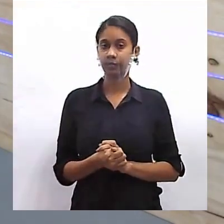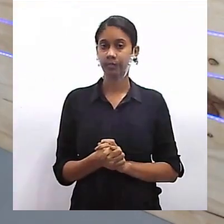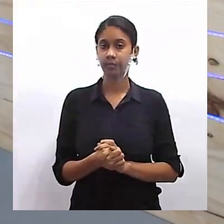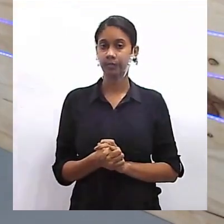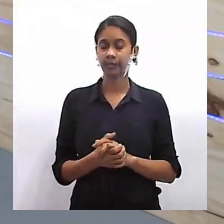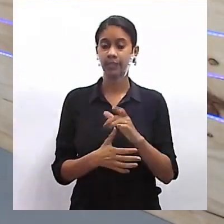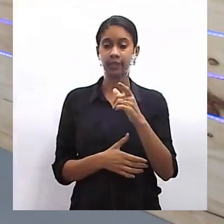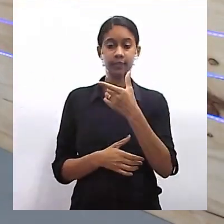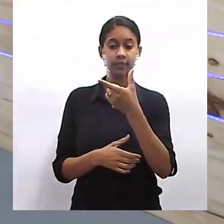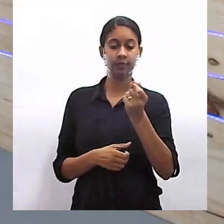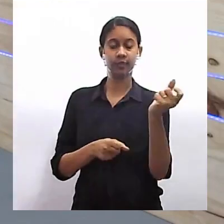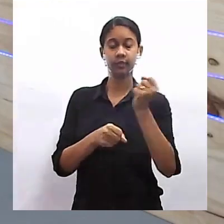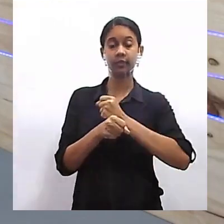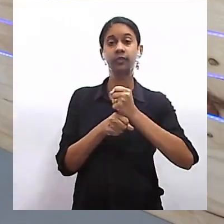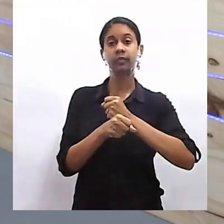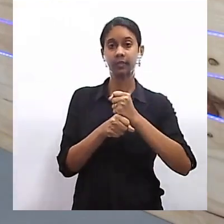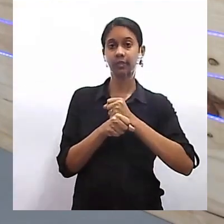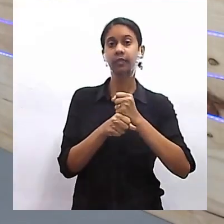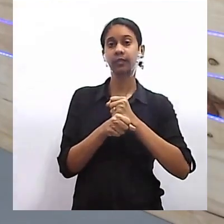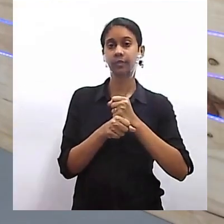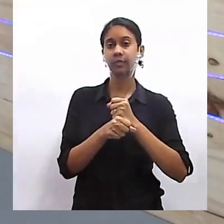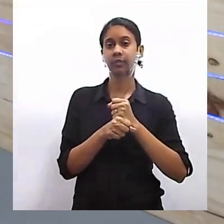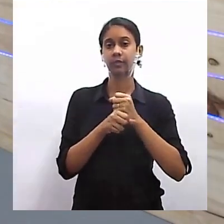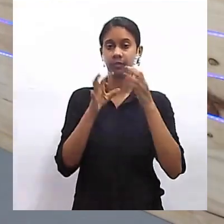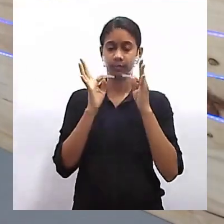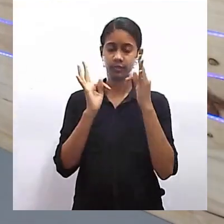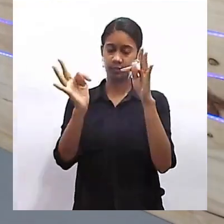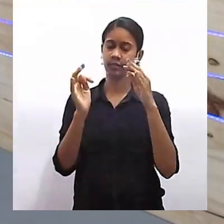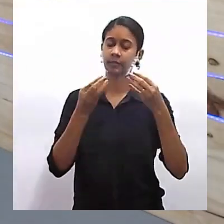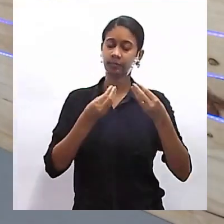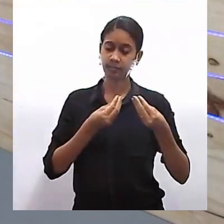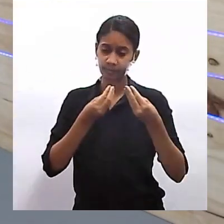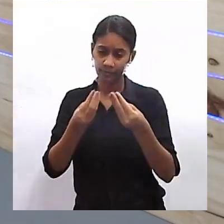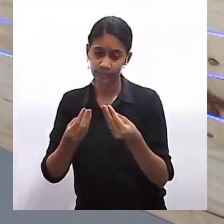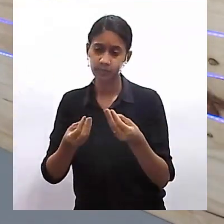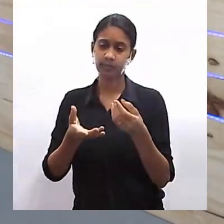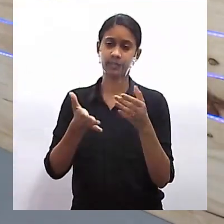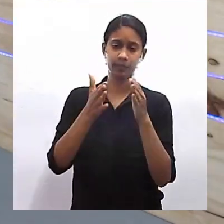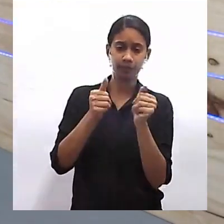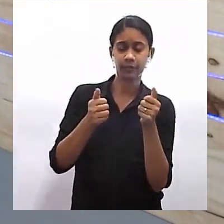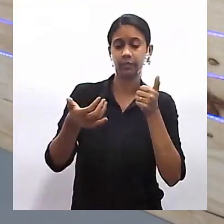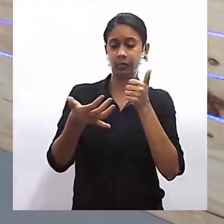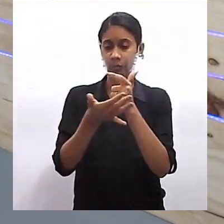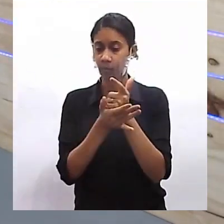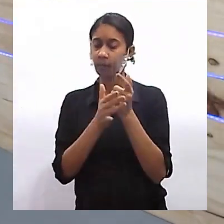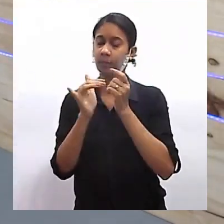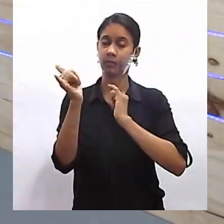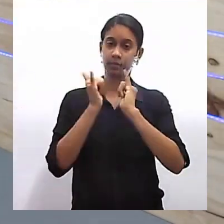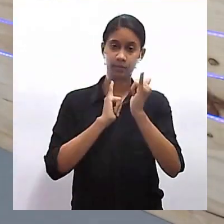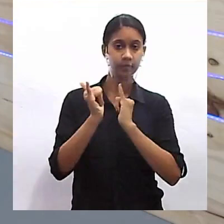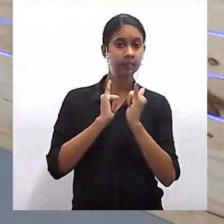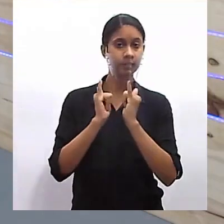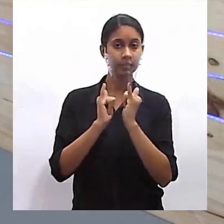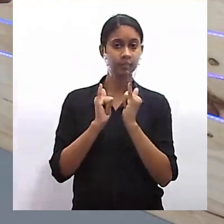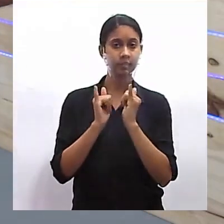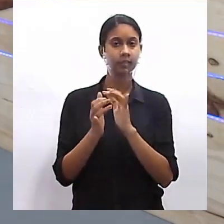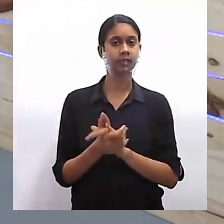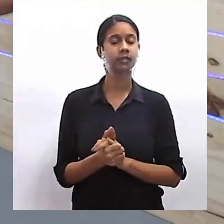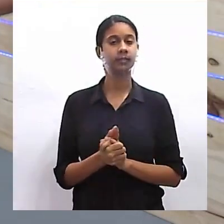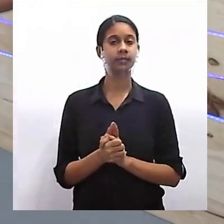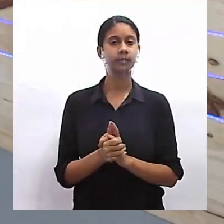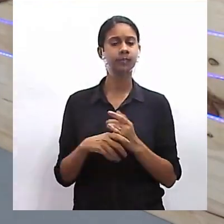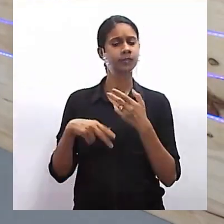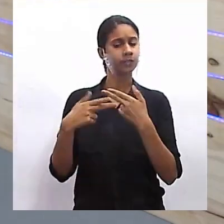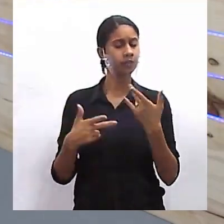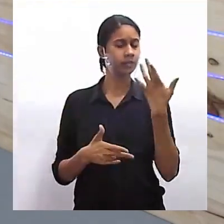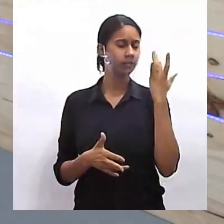anos na frente nessa parte de tecnologia, né? Com entrega, pedido, compra pela internet. E uma coisa que eu acho que a pandemia vai deixar